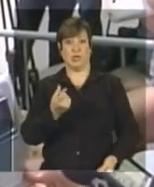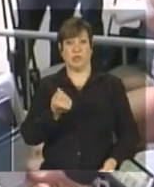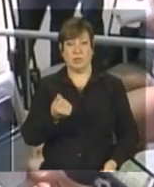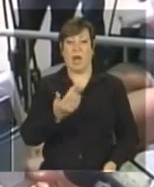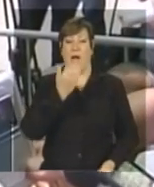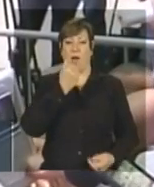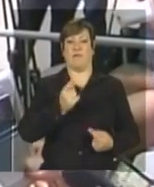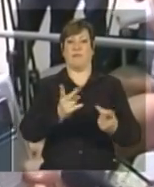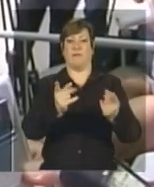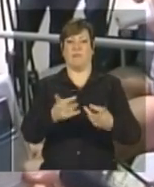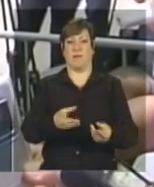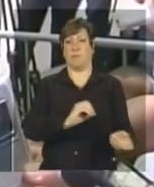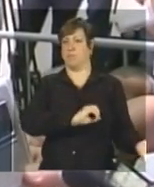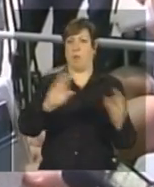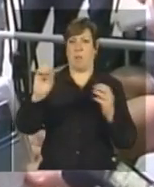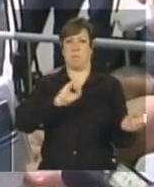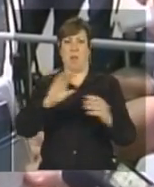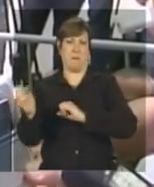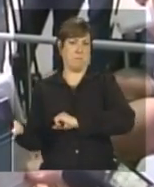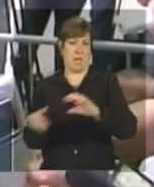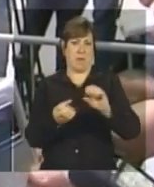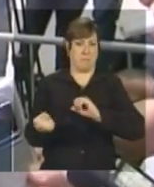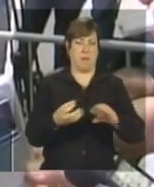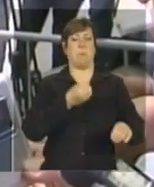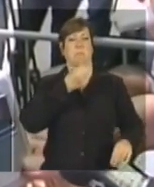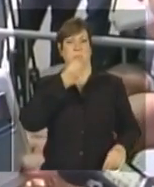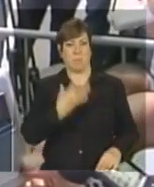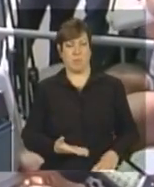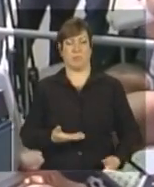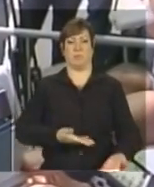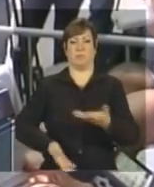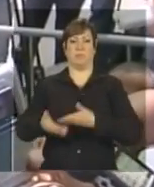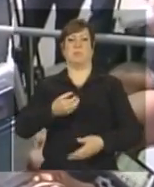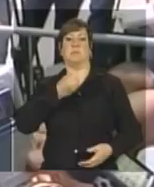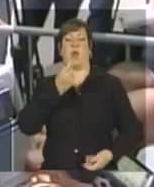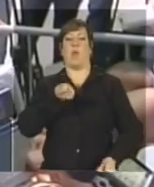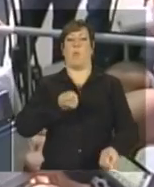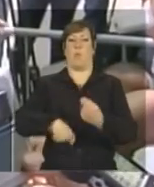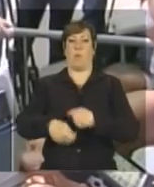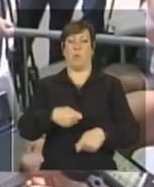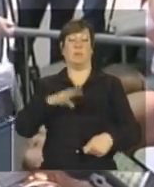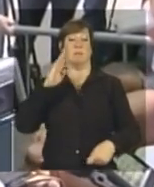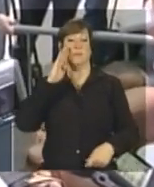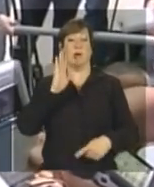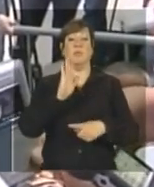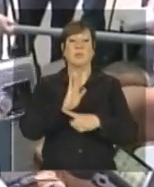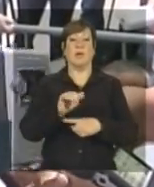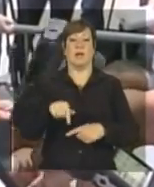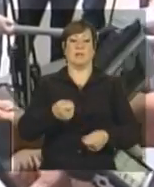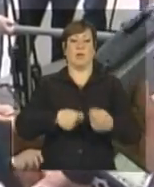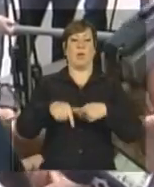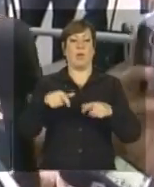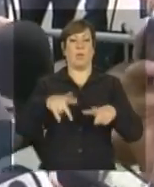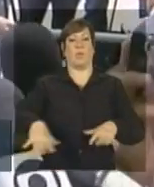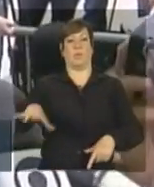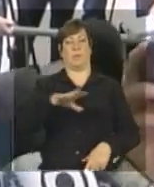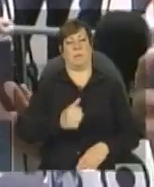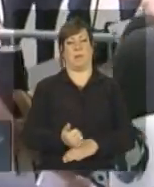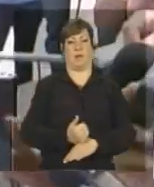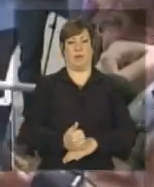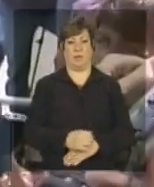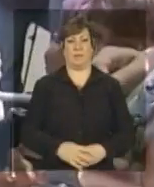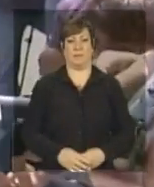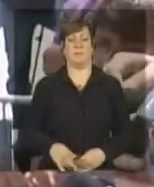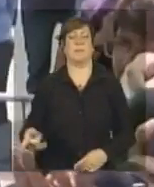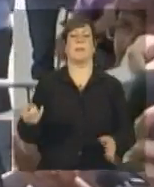comercializar os alimentos produzidos aqui, maior capacidade de, inclusive, explorar o potencial dessa região. A